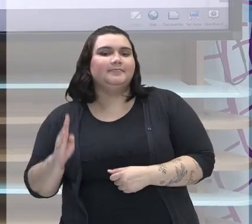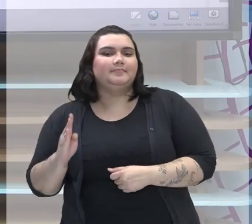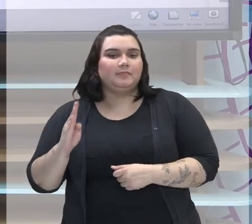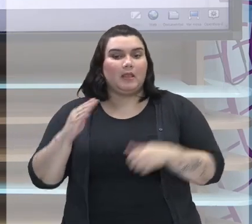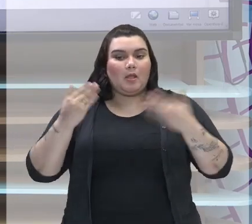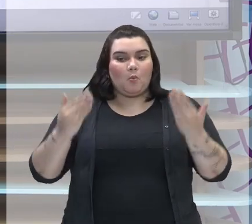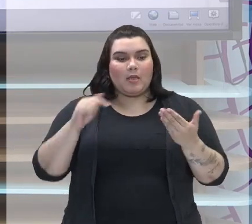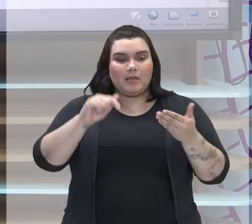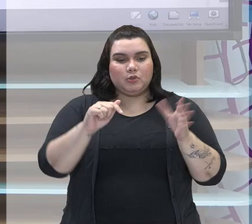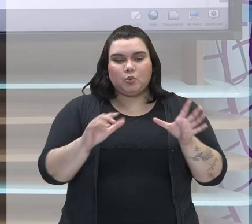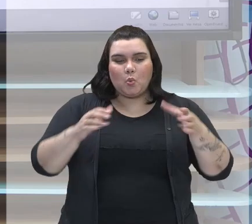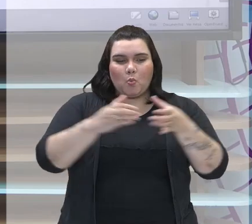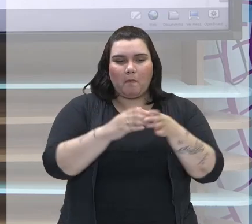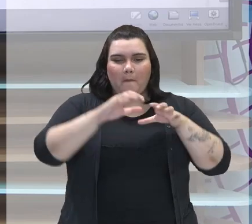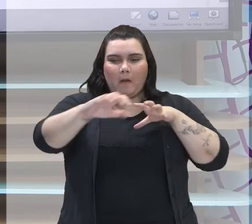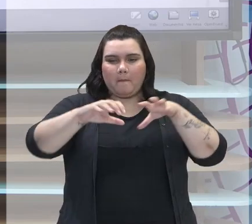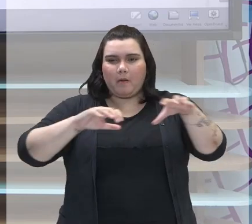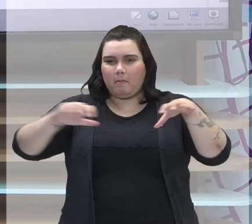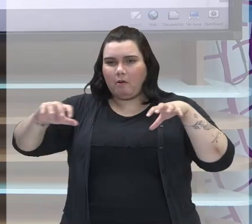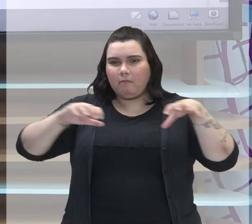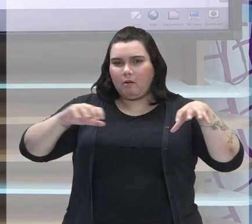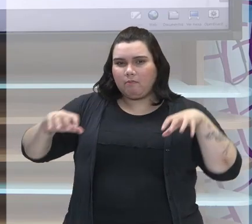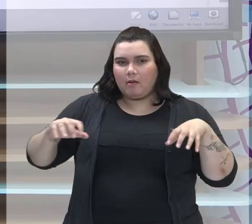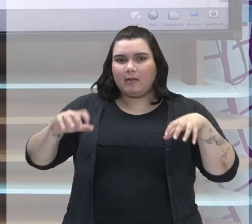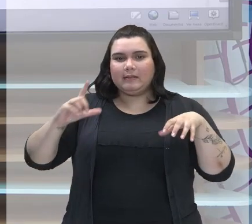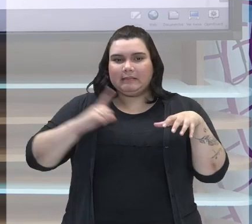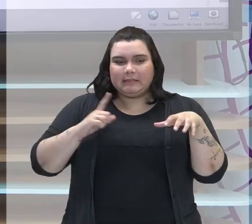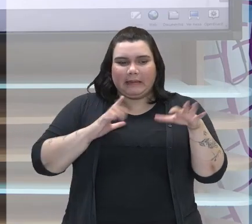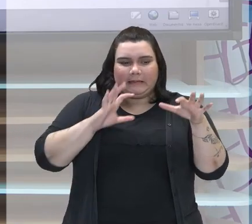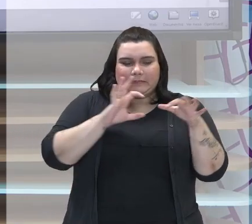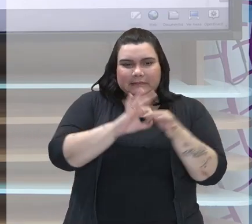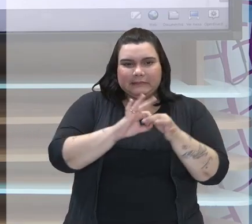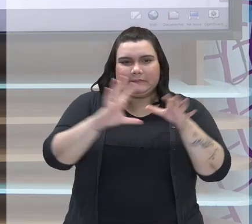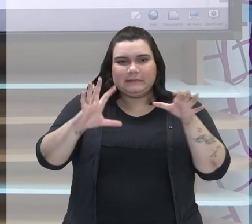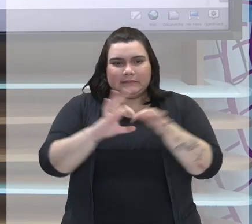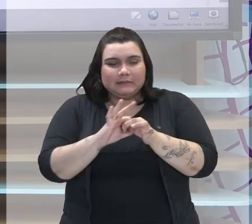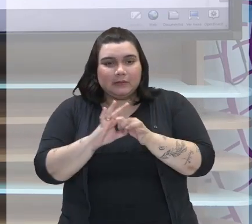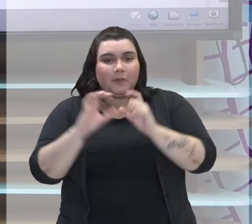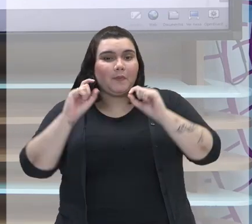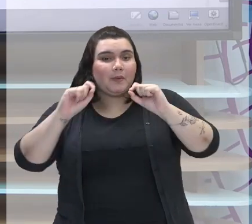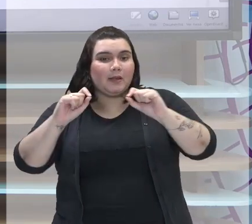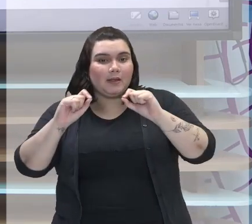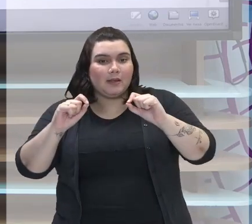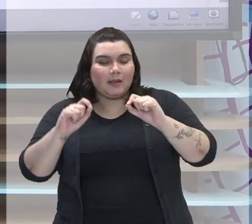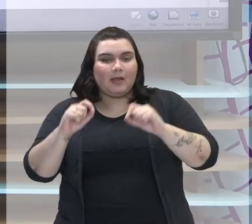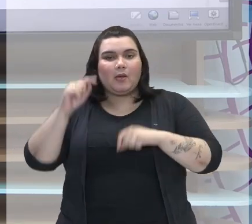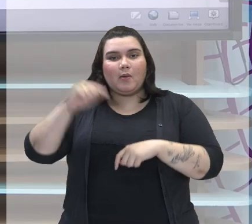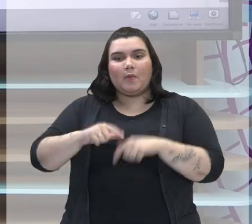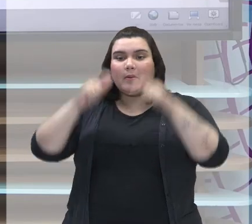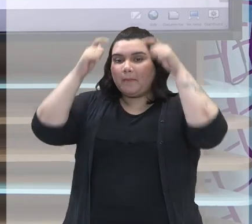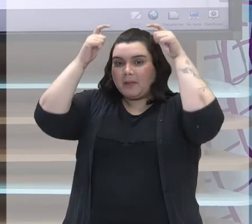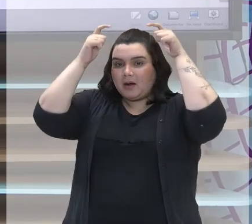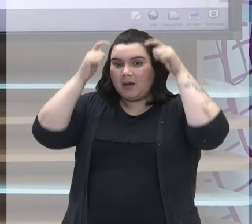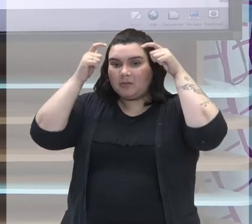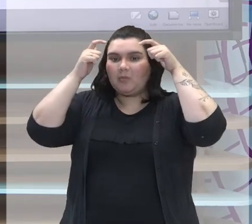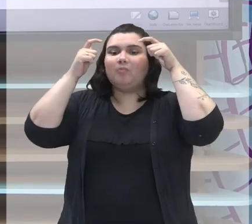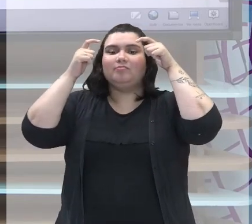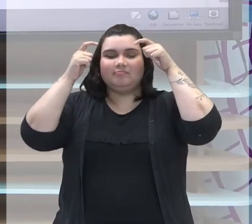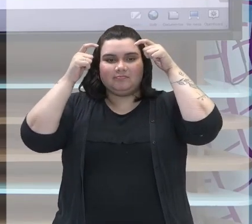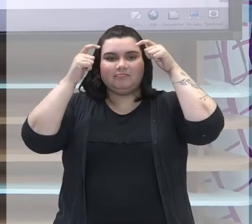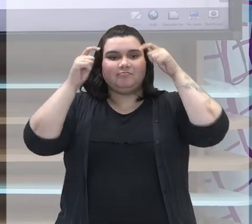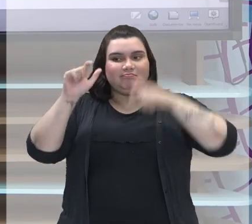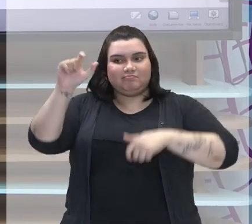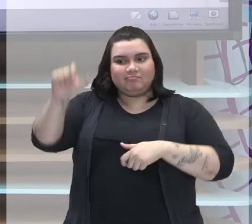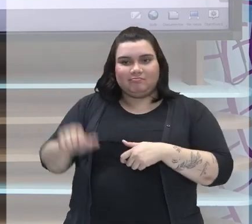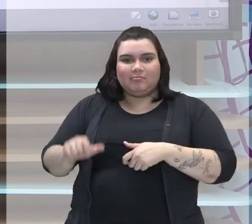essas províncias, elas estavam ainda muito atreladas ao poder de quem? Do imperador, né? Do rei, a figura